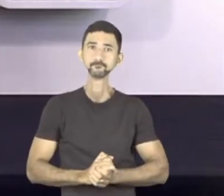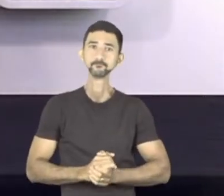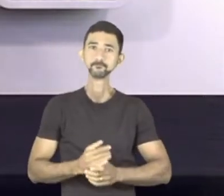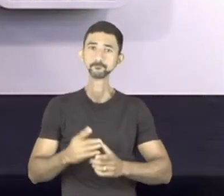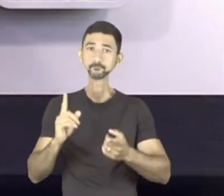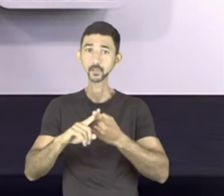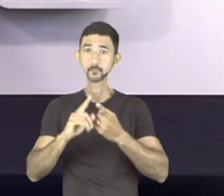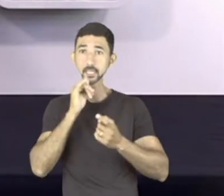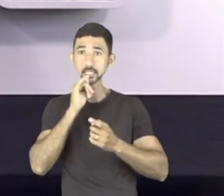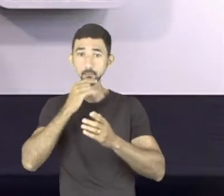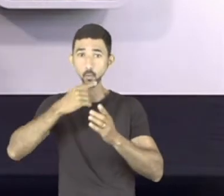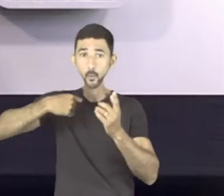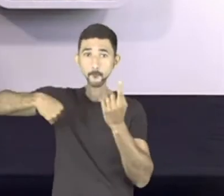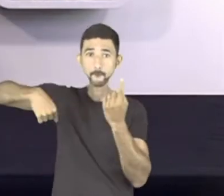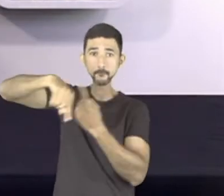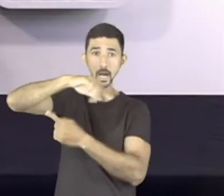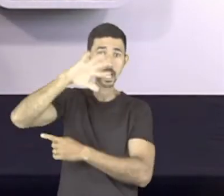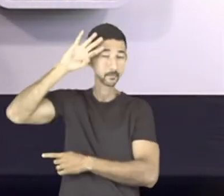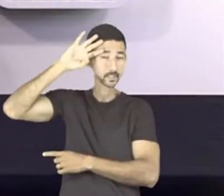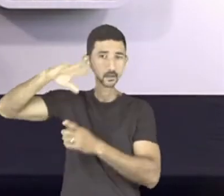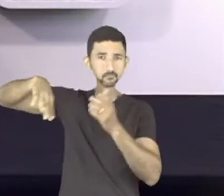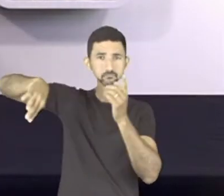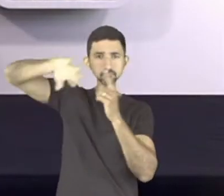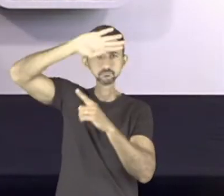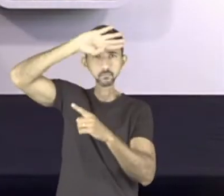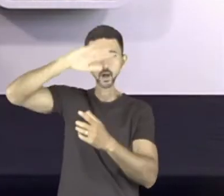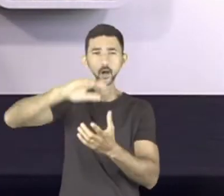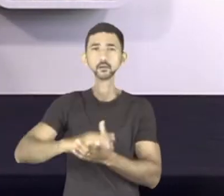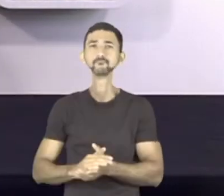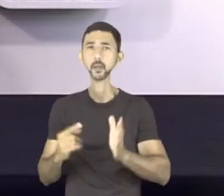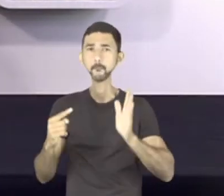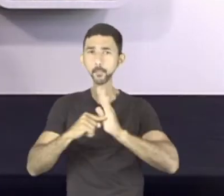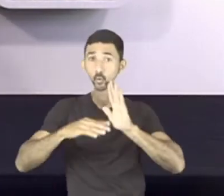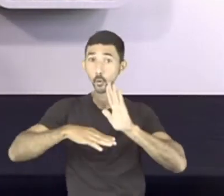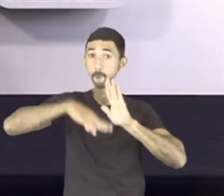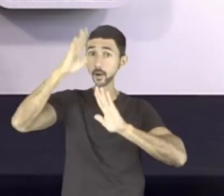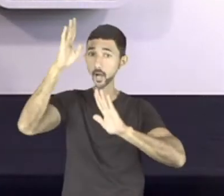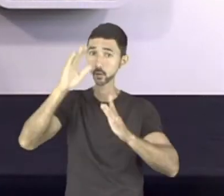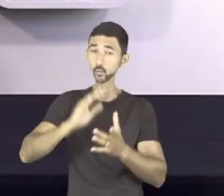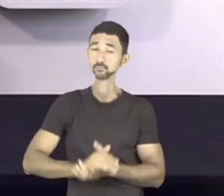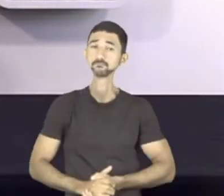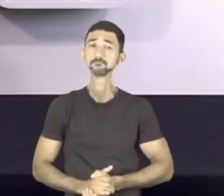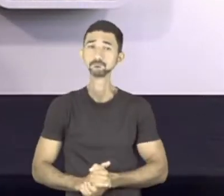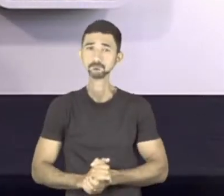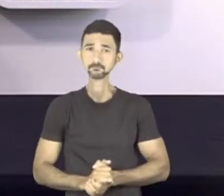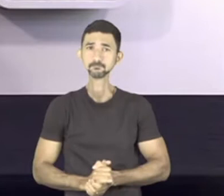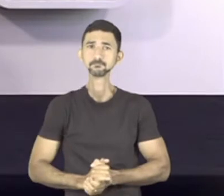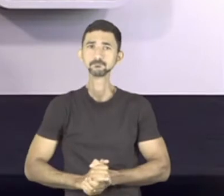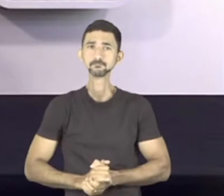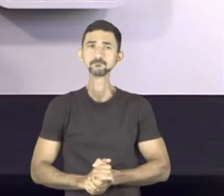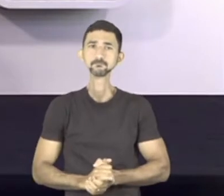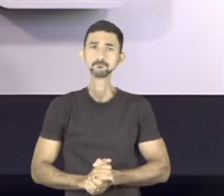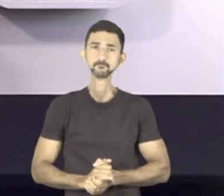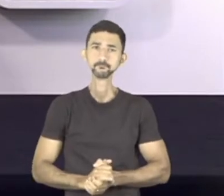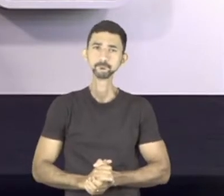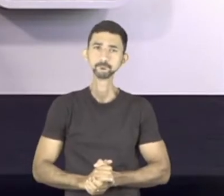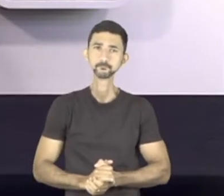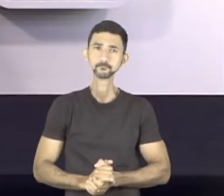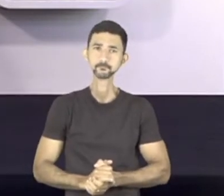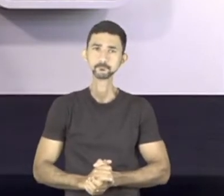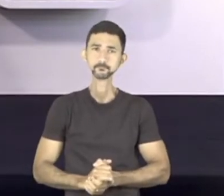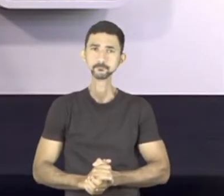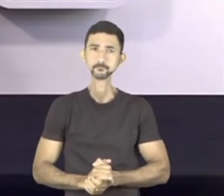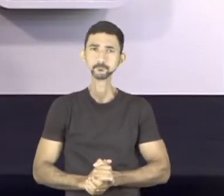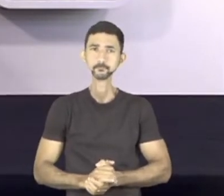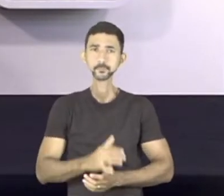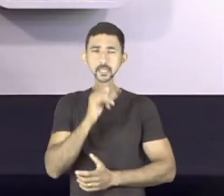e um chute com giro na cabeça vai valer uma pontuação maior do que o chute sem giro na cabeça.